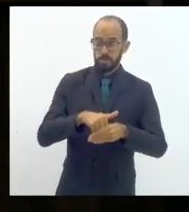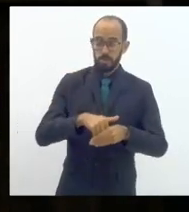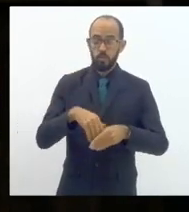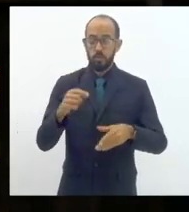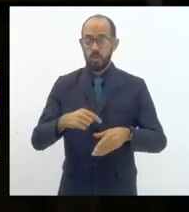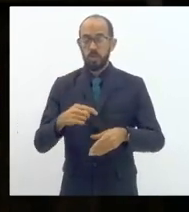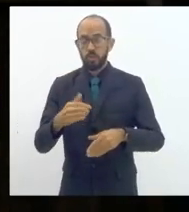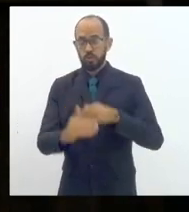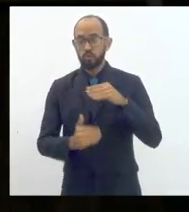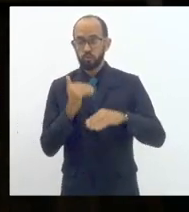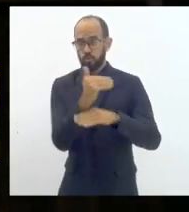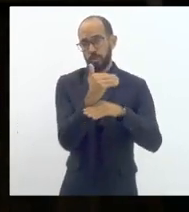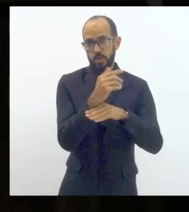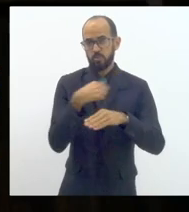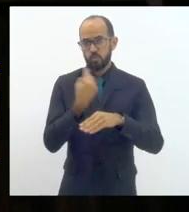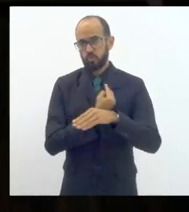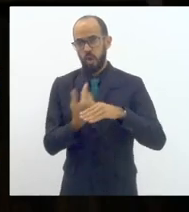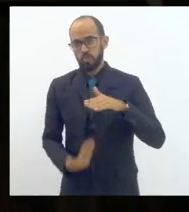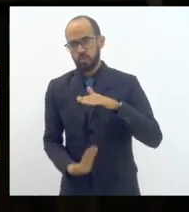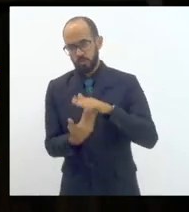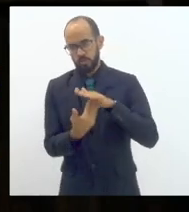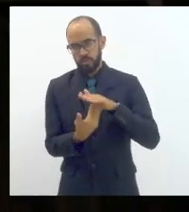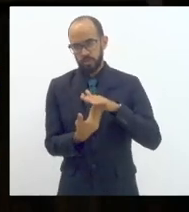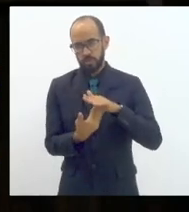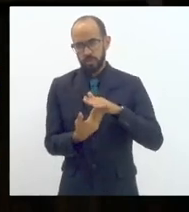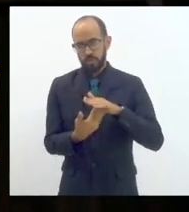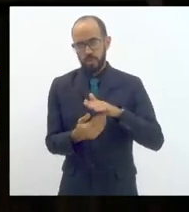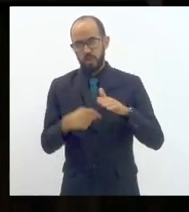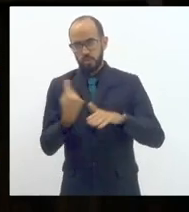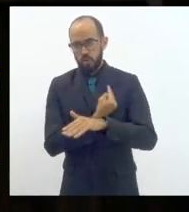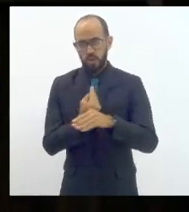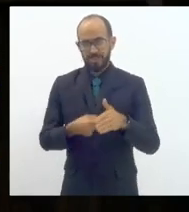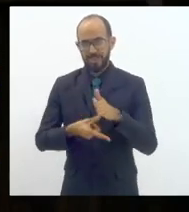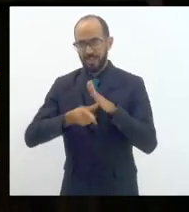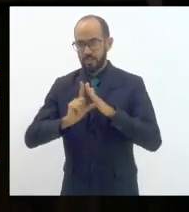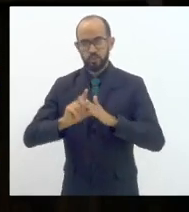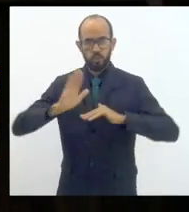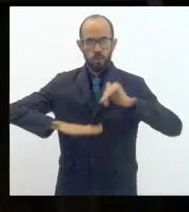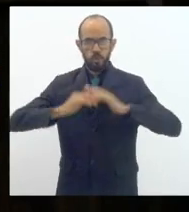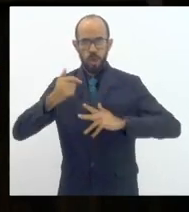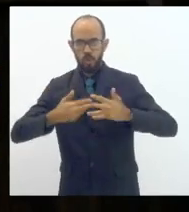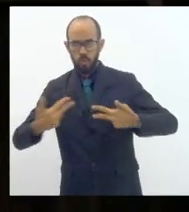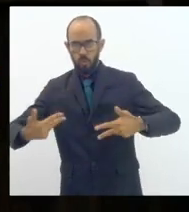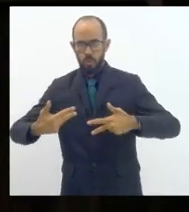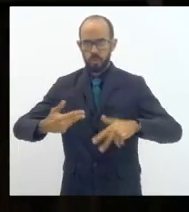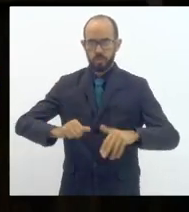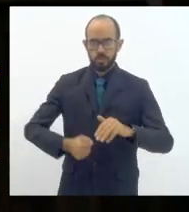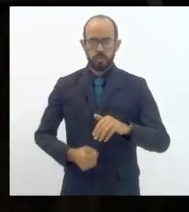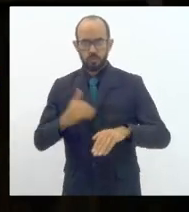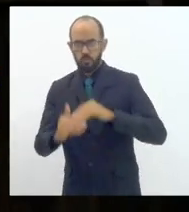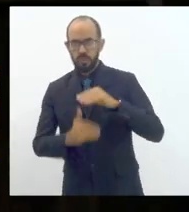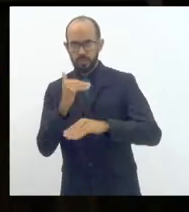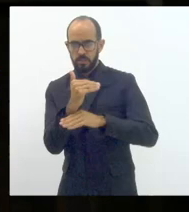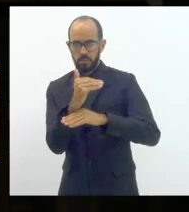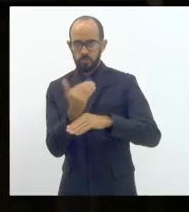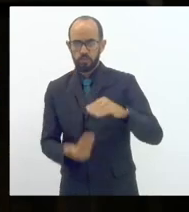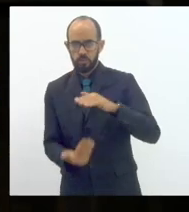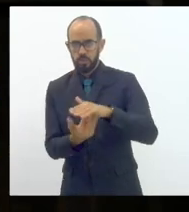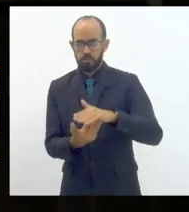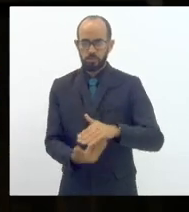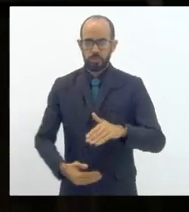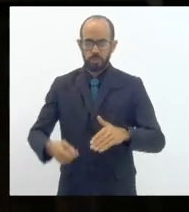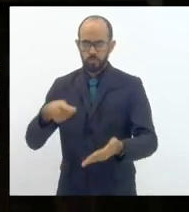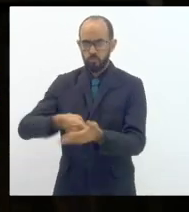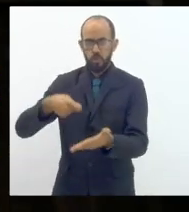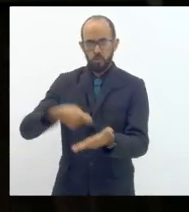nossos limites. Nós, antes de qualquer coisa, vencemos os limites autoimpostos. Nós somos